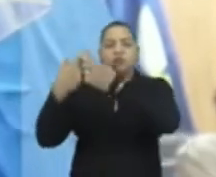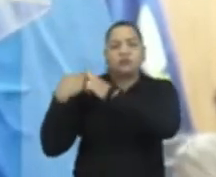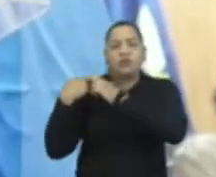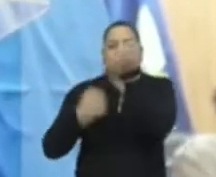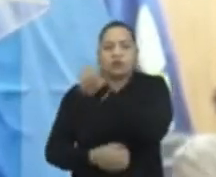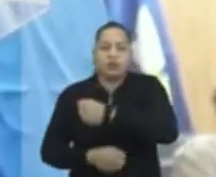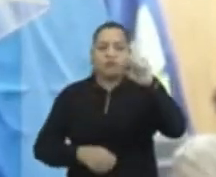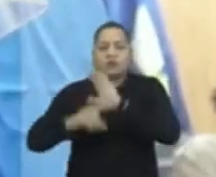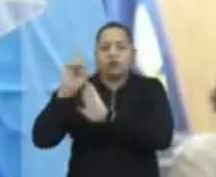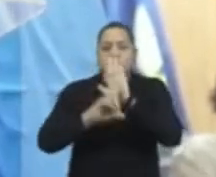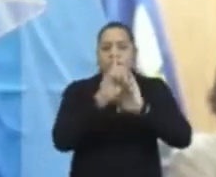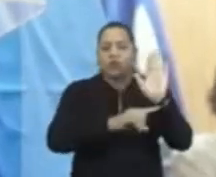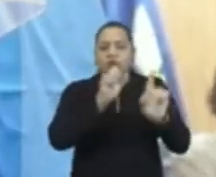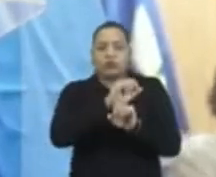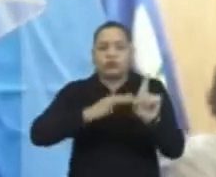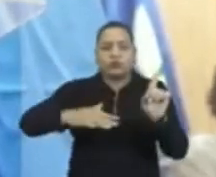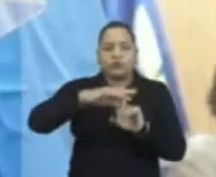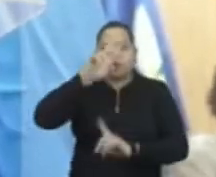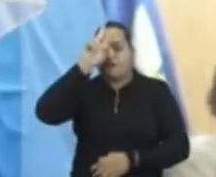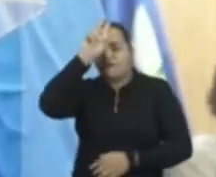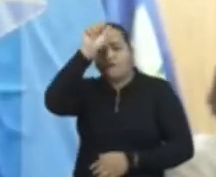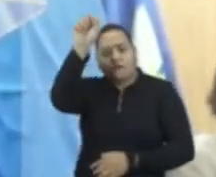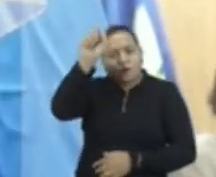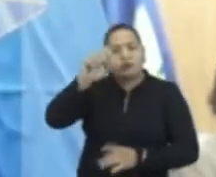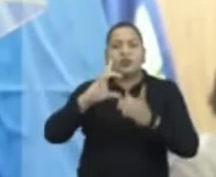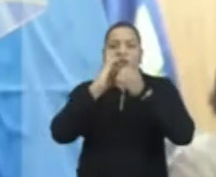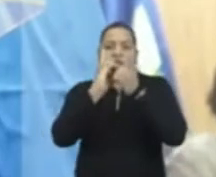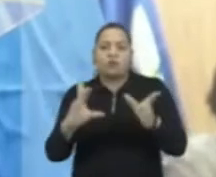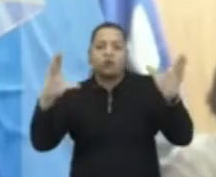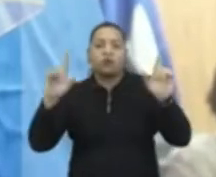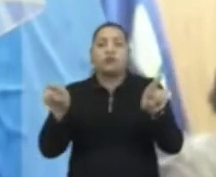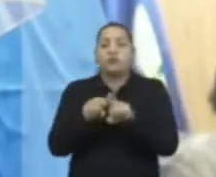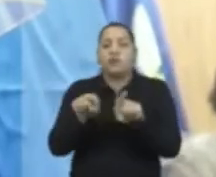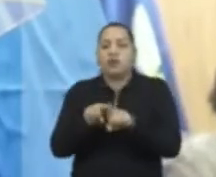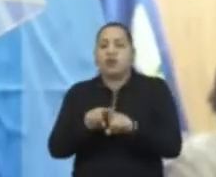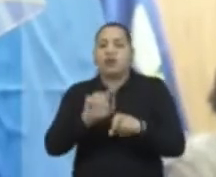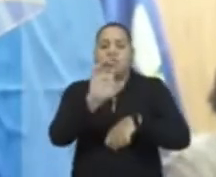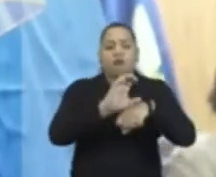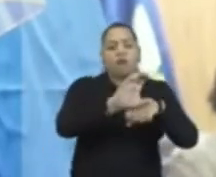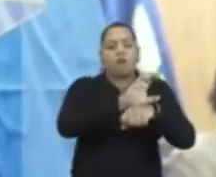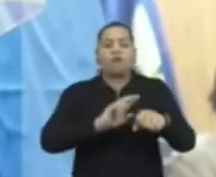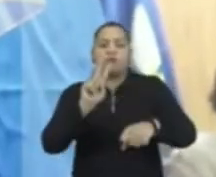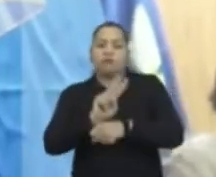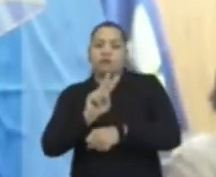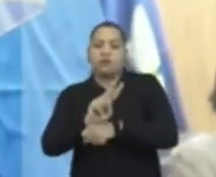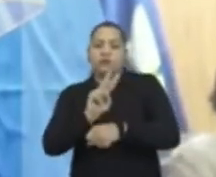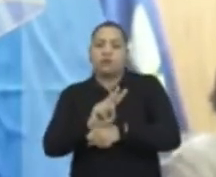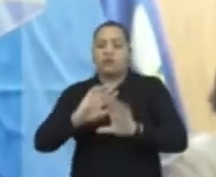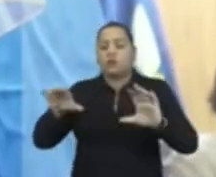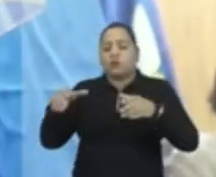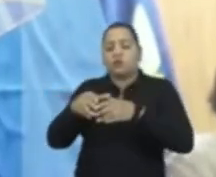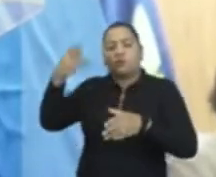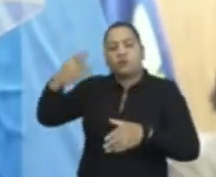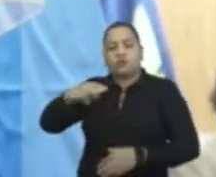da sociedade, no fortalecimento da democracia, na salvaguarda da Constituição, a equipe desta unidade do